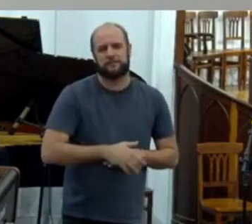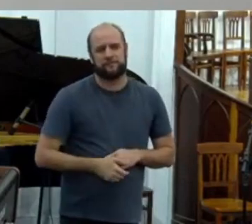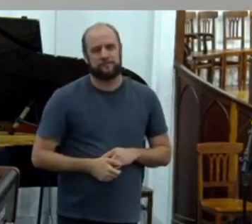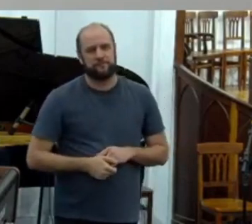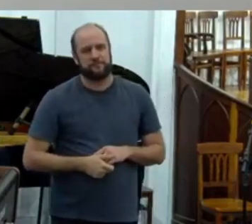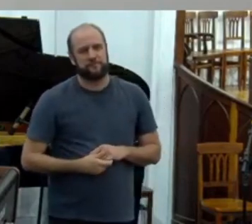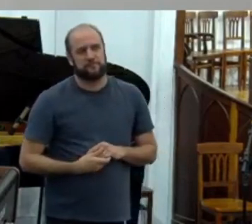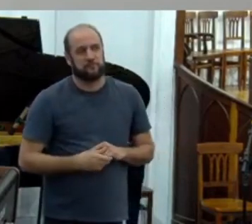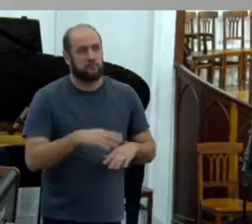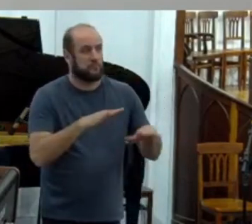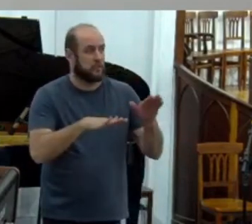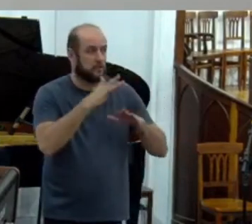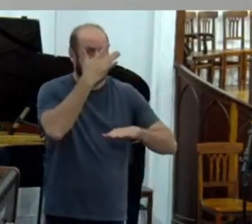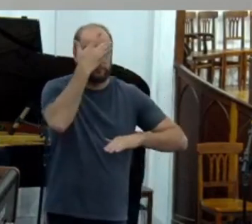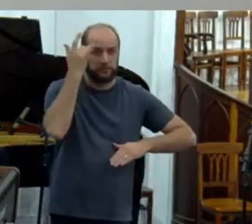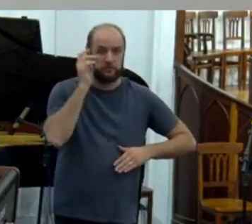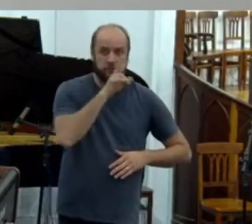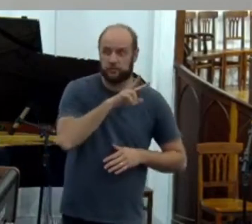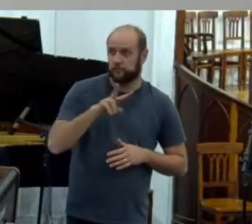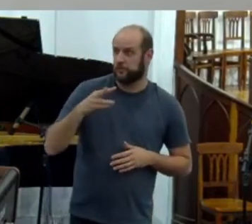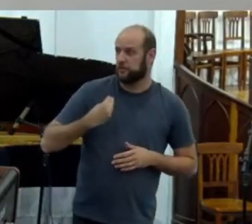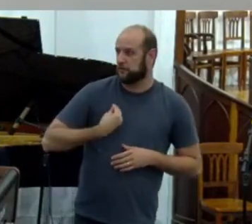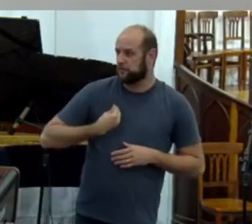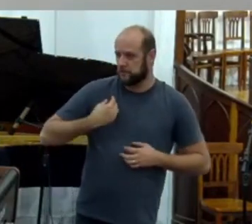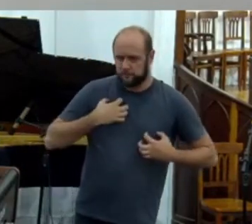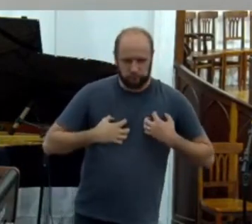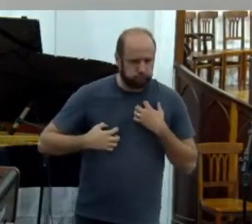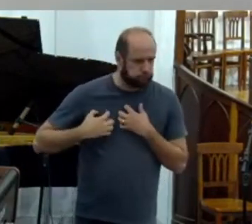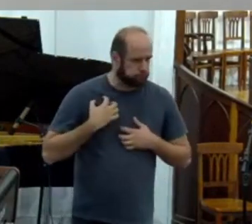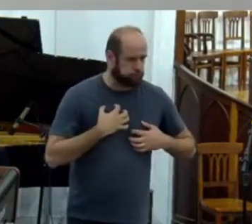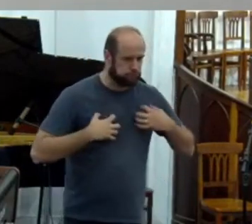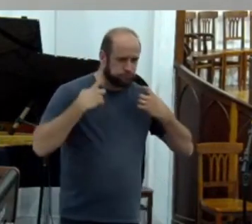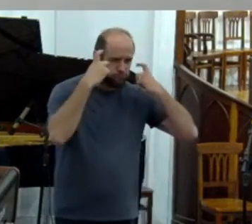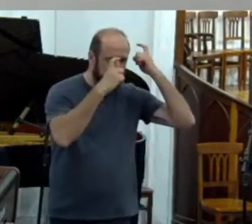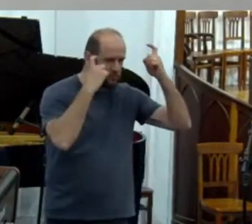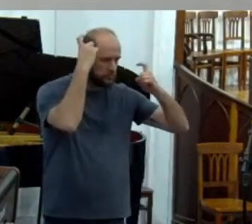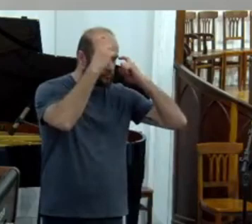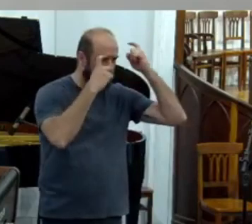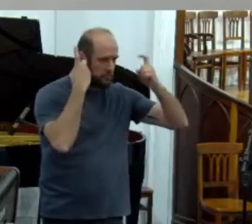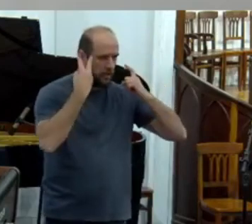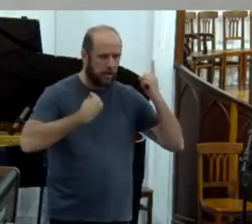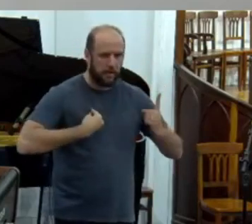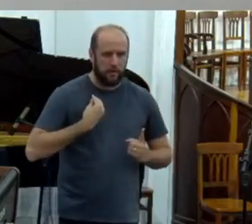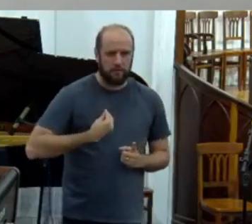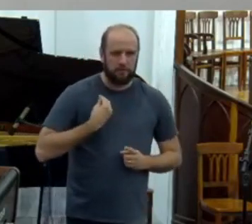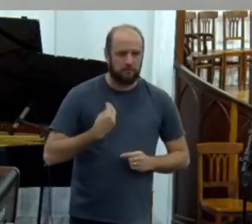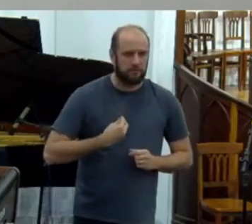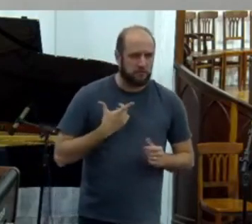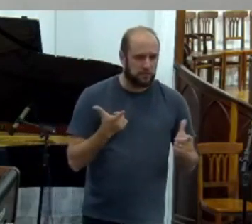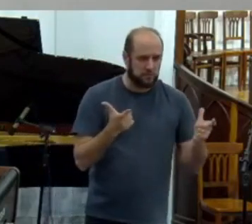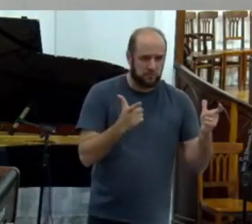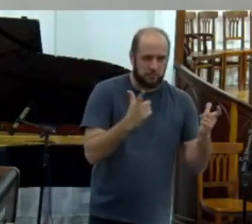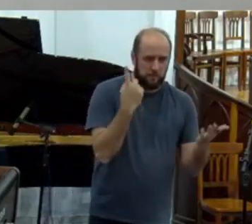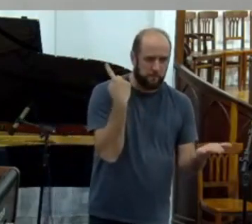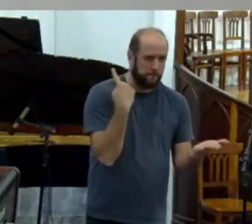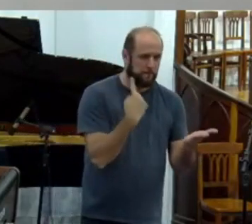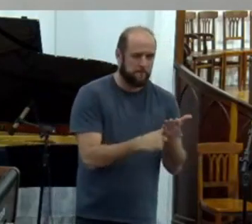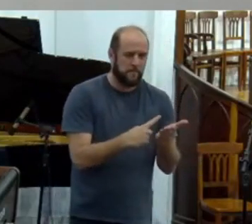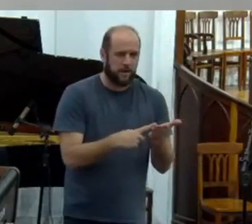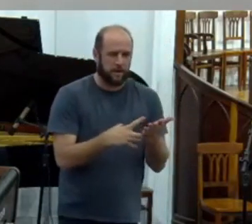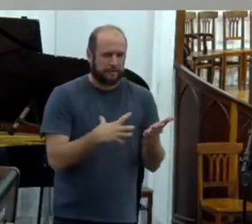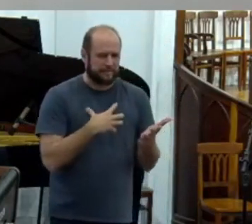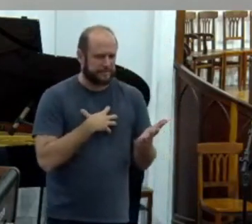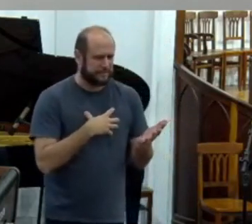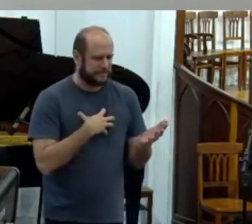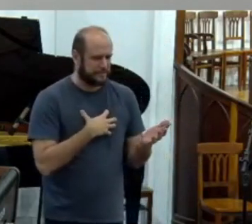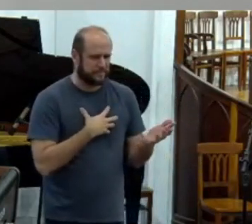estão extremamente ansiosas e preocupadas em sua vida, num ambiente marcado por um excesso, ou pelo menos por